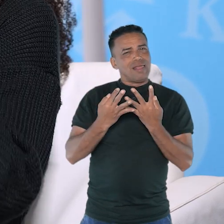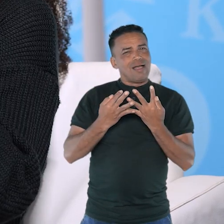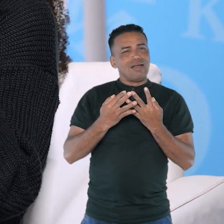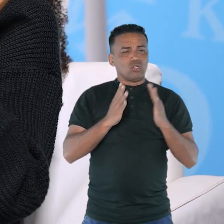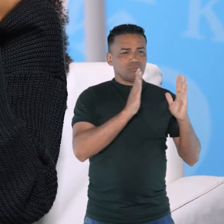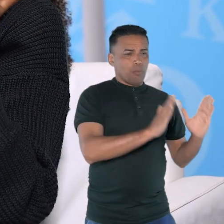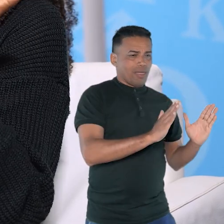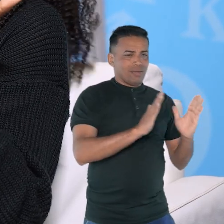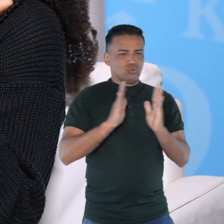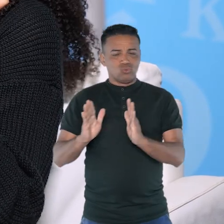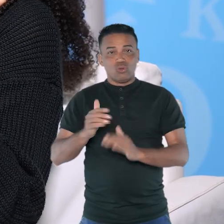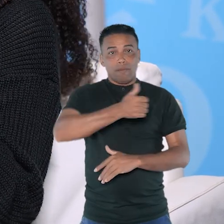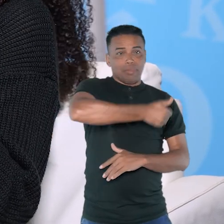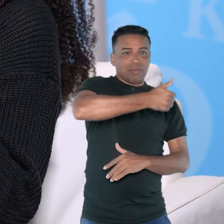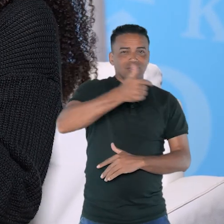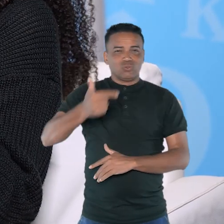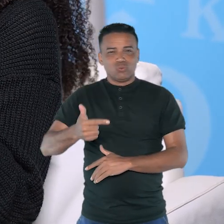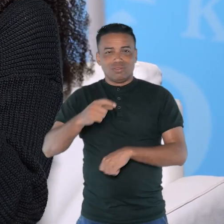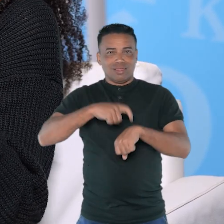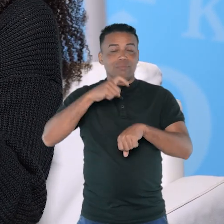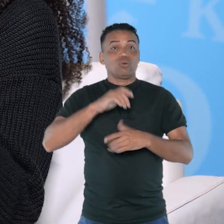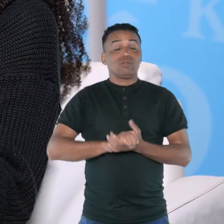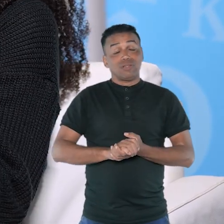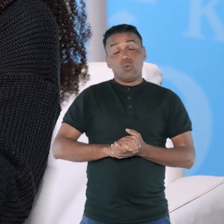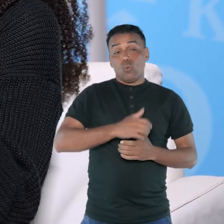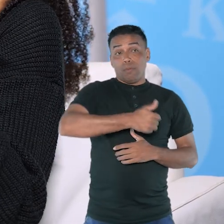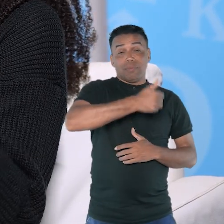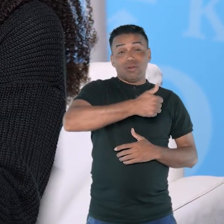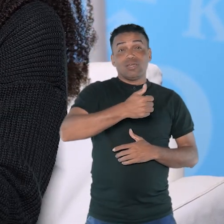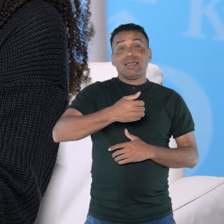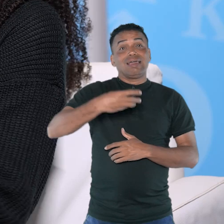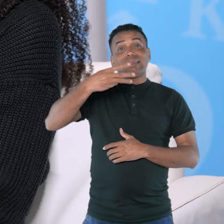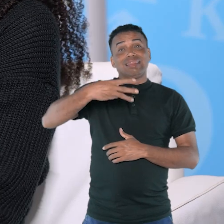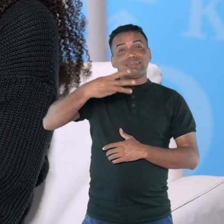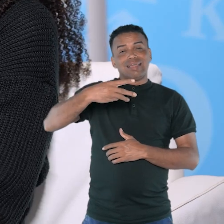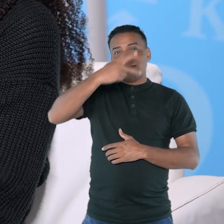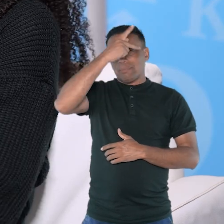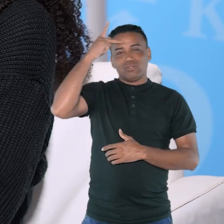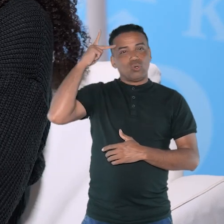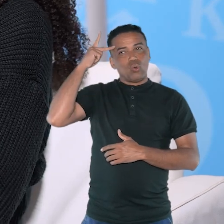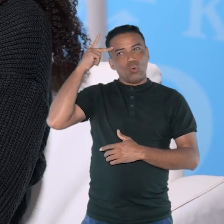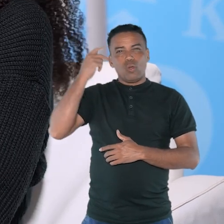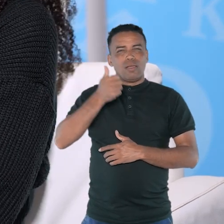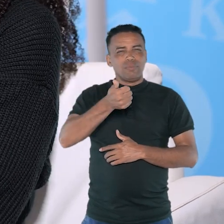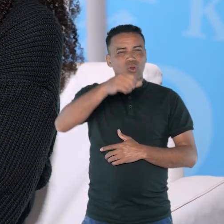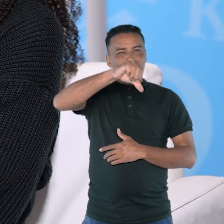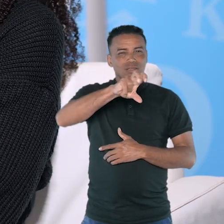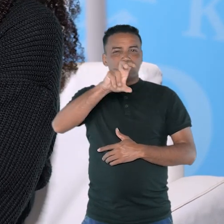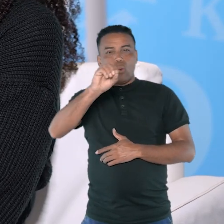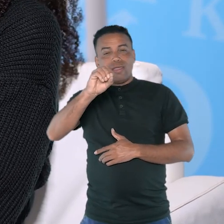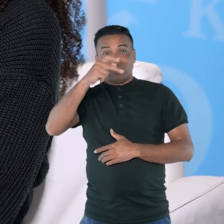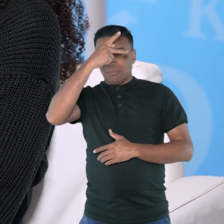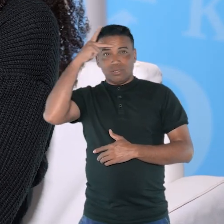narrativos. Uma que se passa em terceira pessoa e ela começa no final dos anos 50 com os trabalhadores que foram construir a cidade